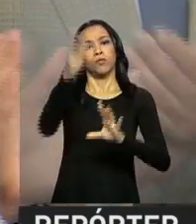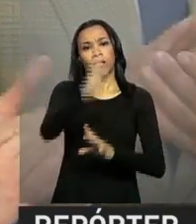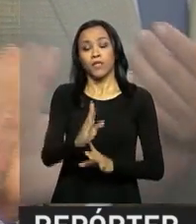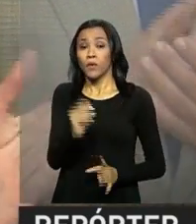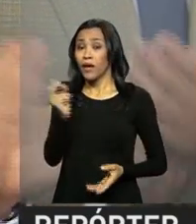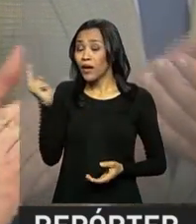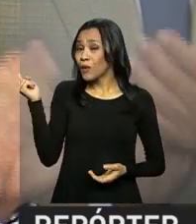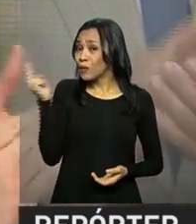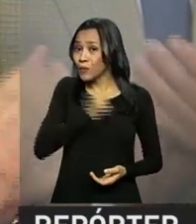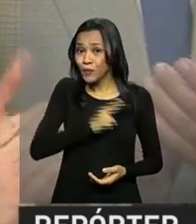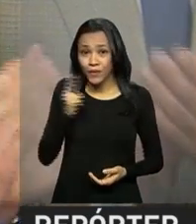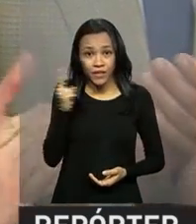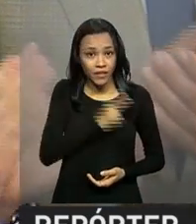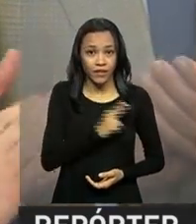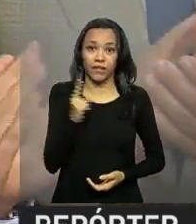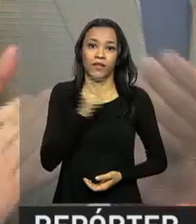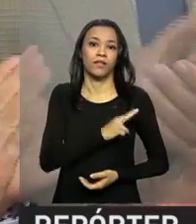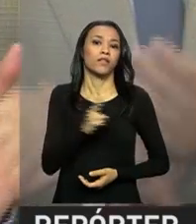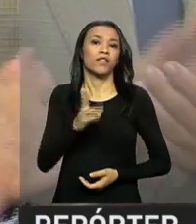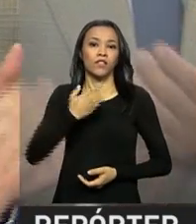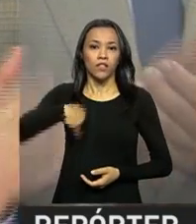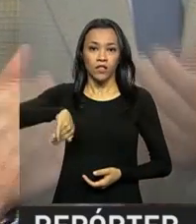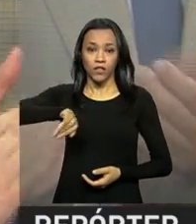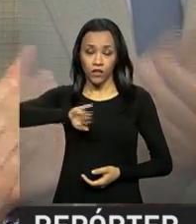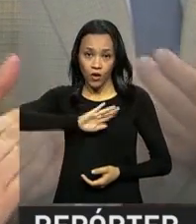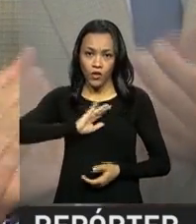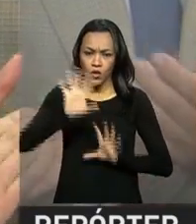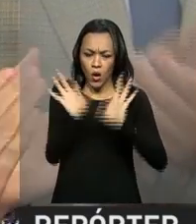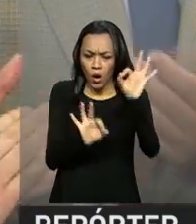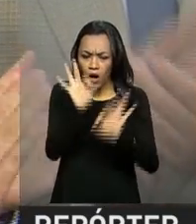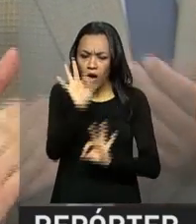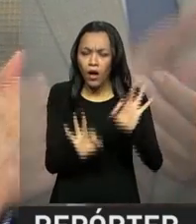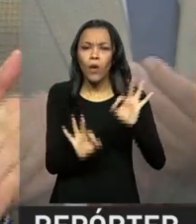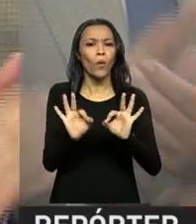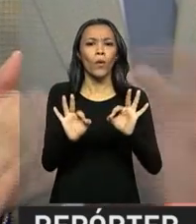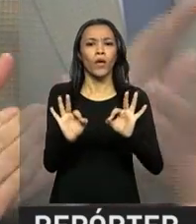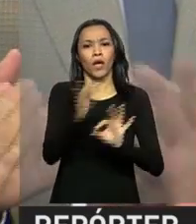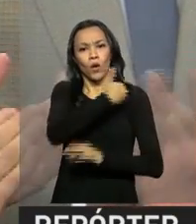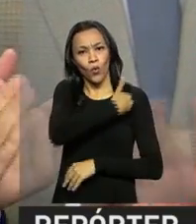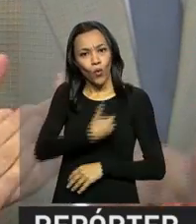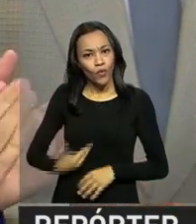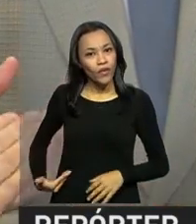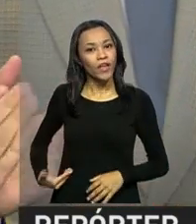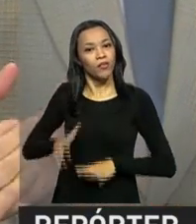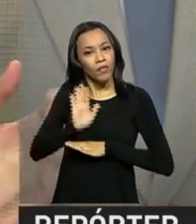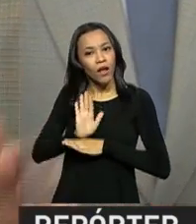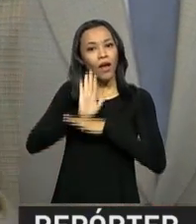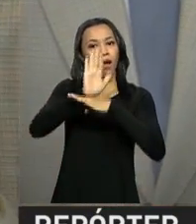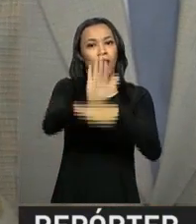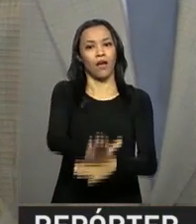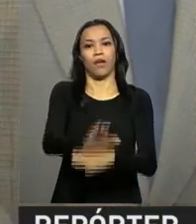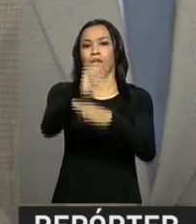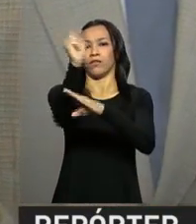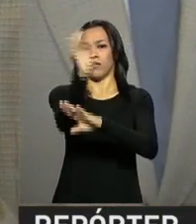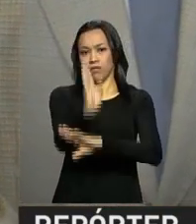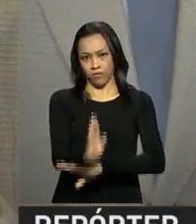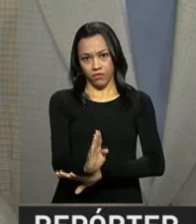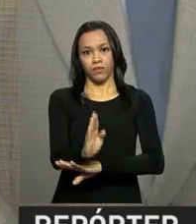urgente fazermos um governo de salvação nacional.